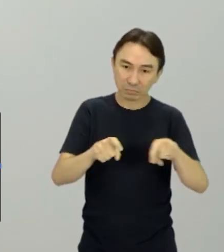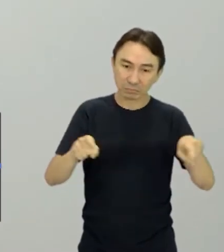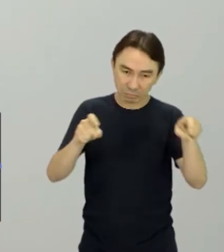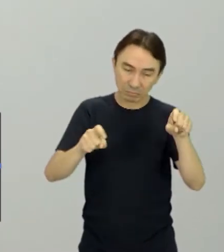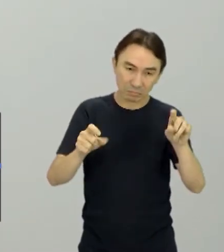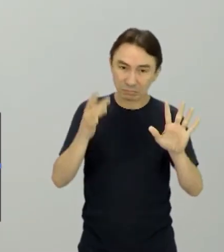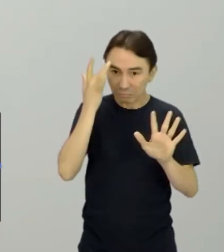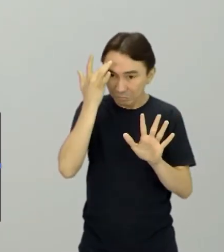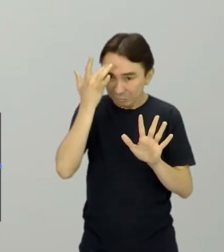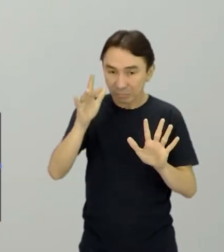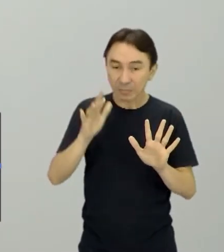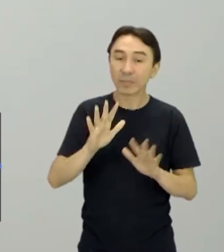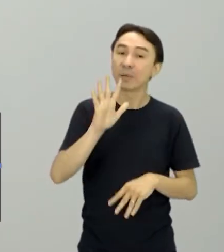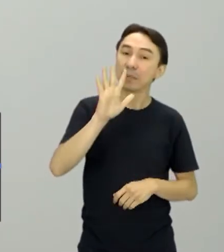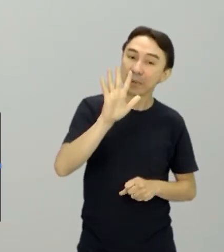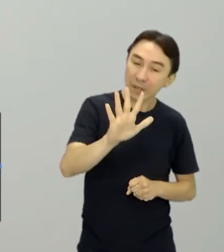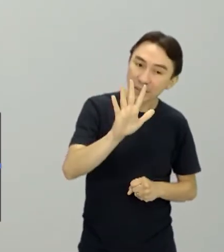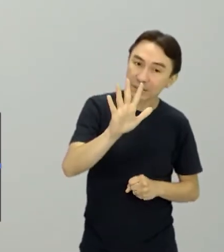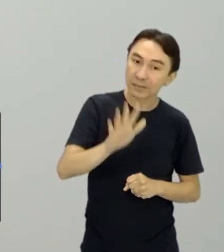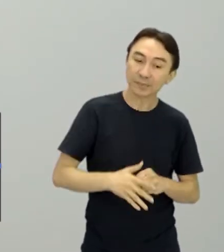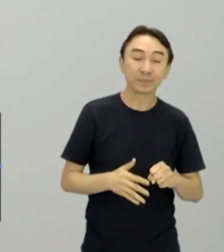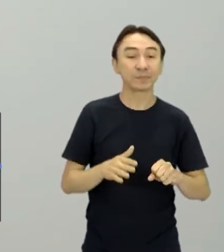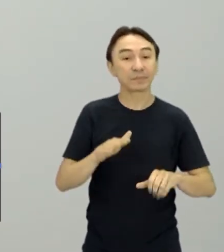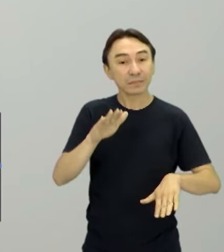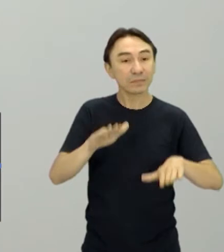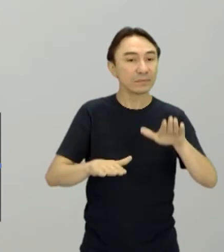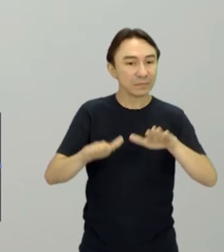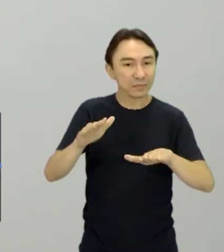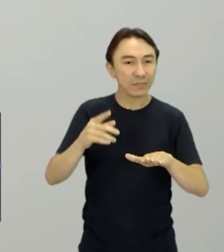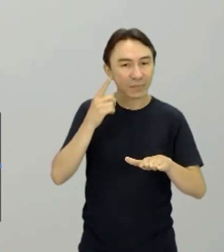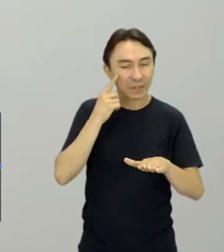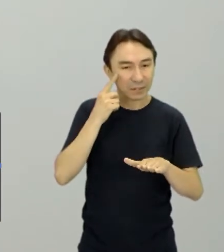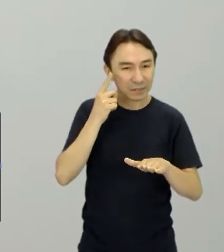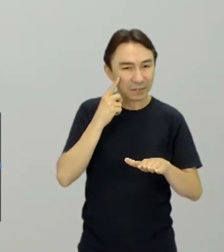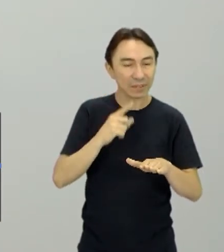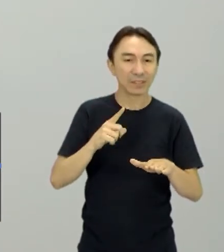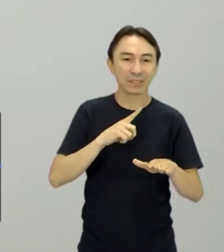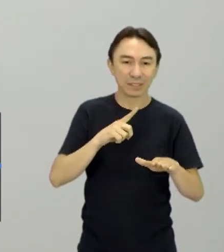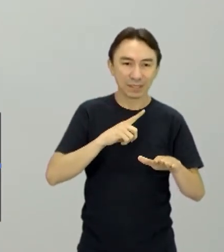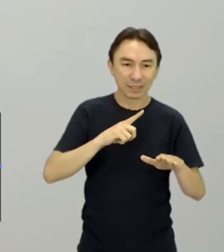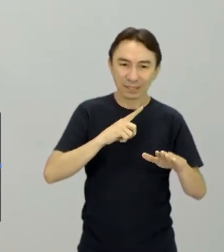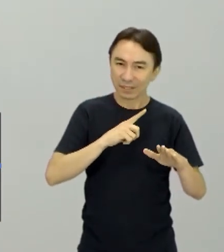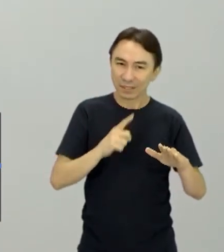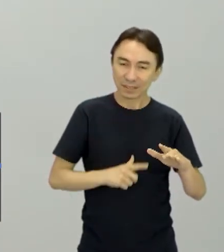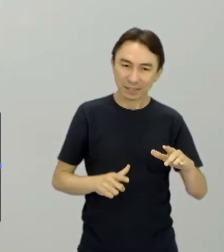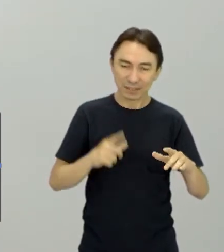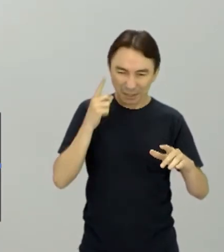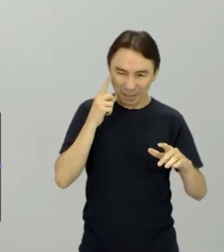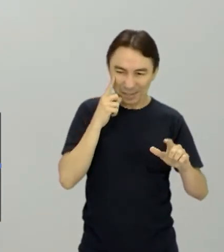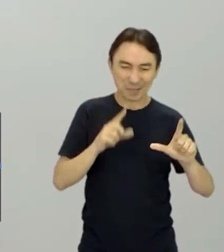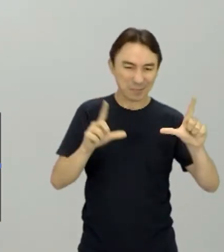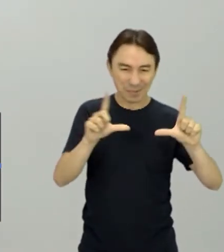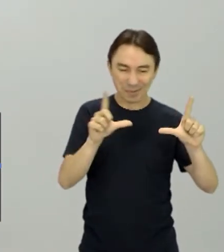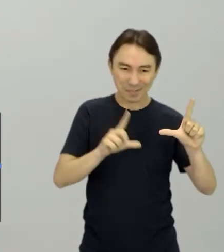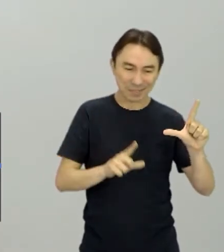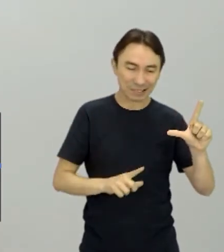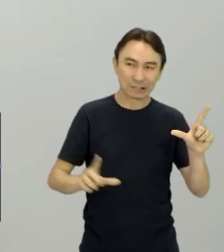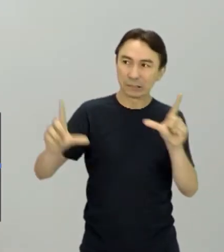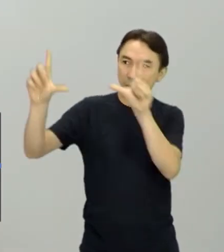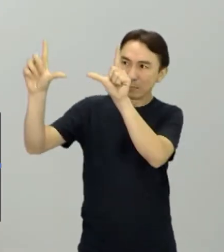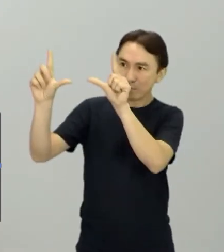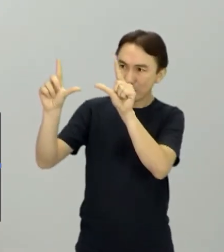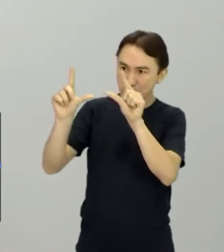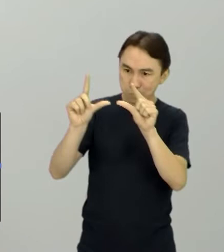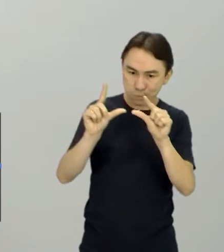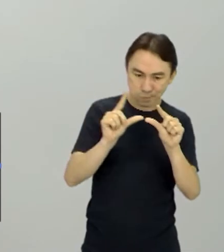mas provavelmente, à medida que você vai compactando as imagens nas mídias, nas telas, por conta